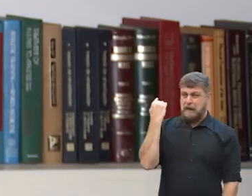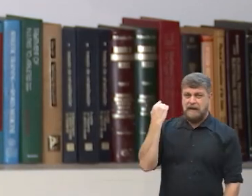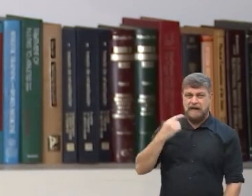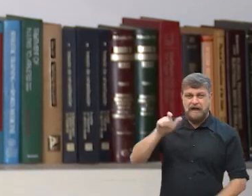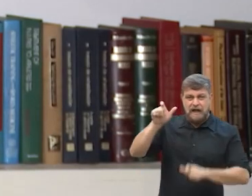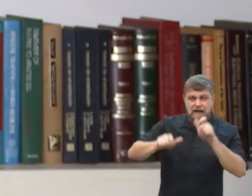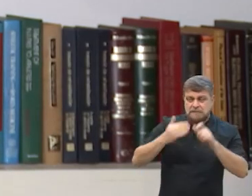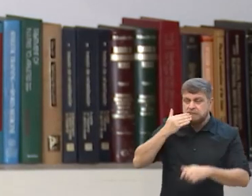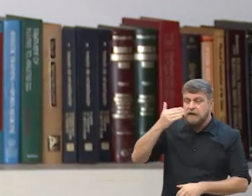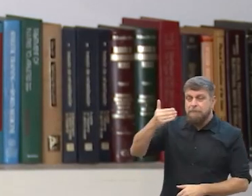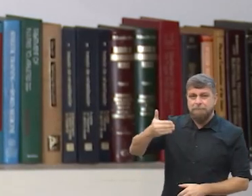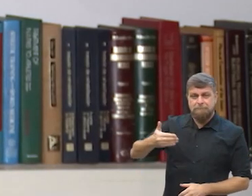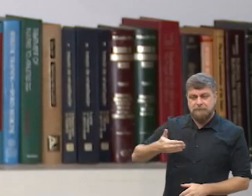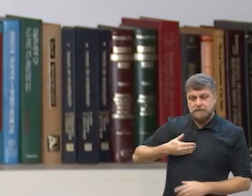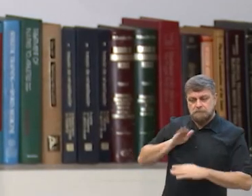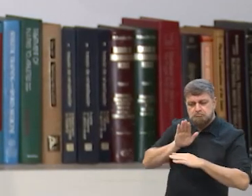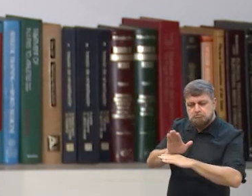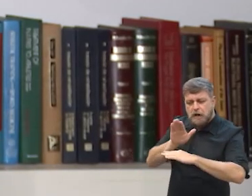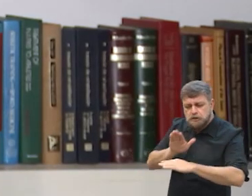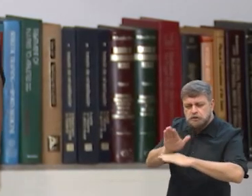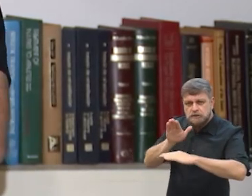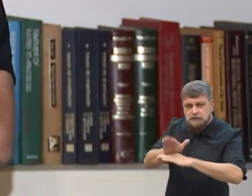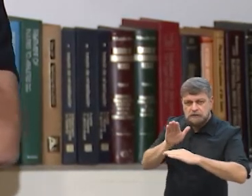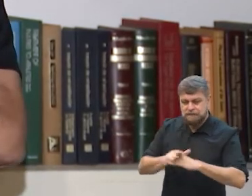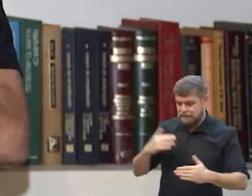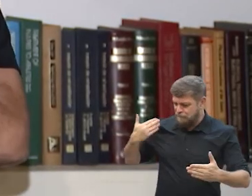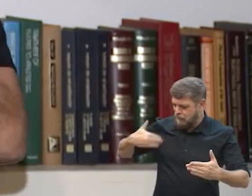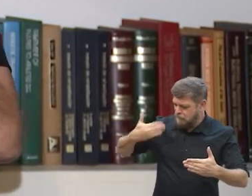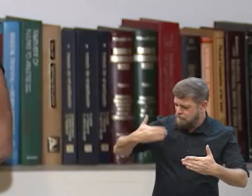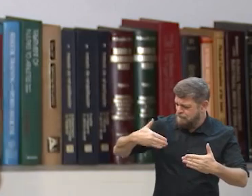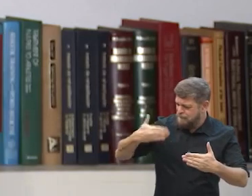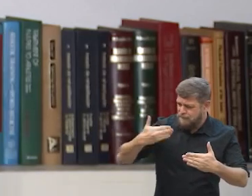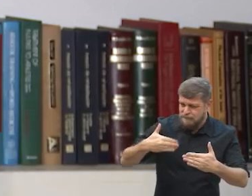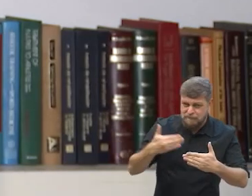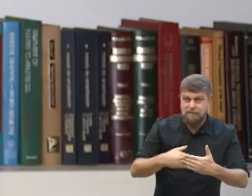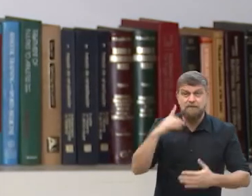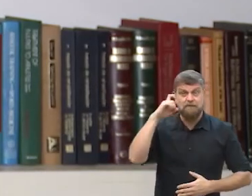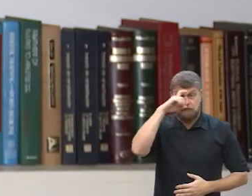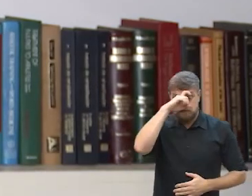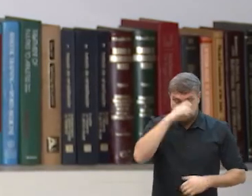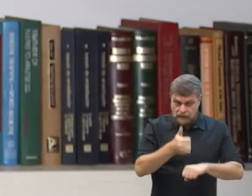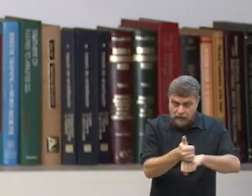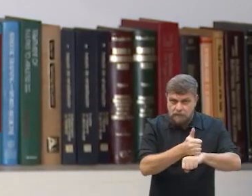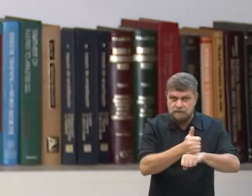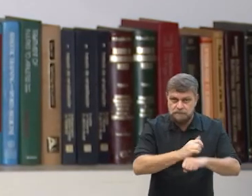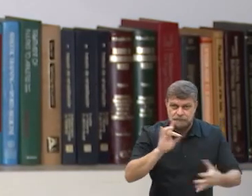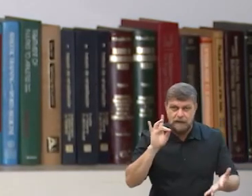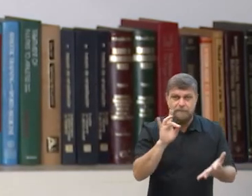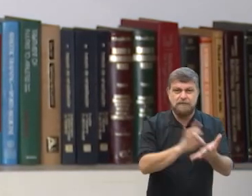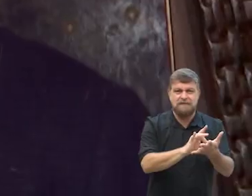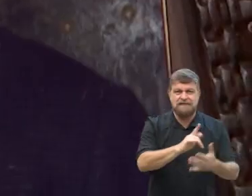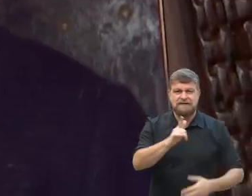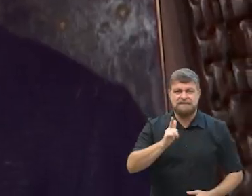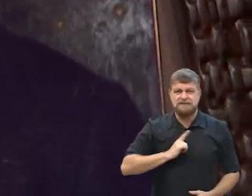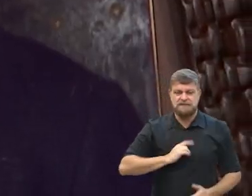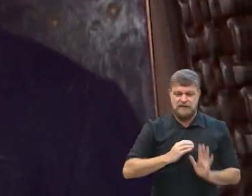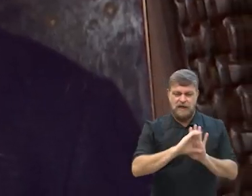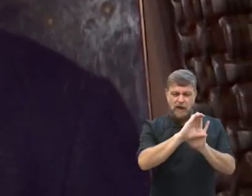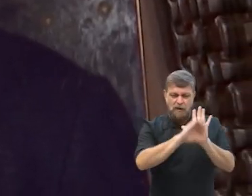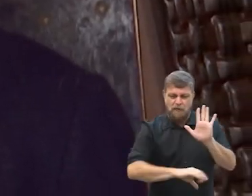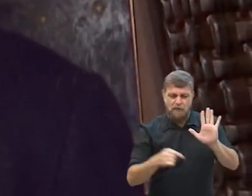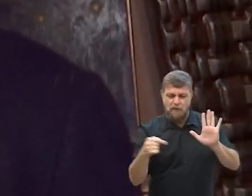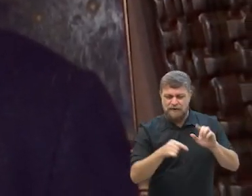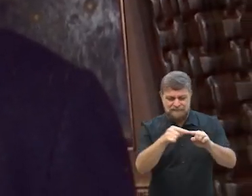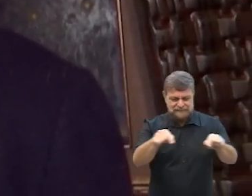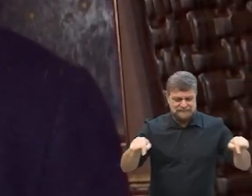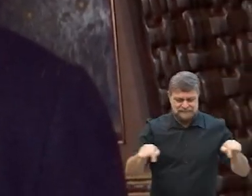me solicitavam. Então foi uma luta até ser reconhecida a profissão, foi muito difícil, o currículo era mínimo, não tinha